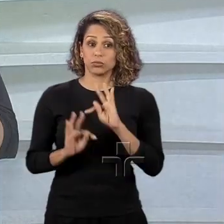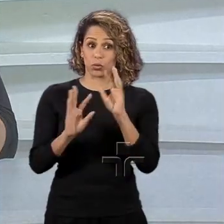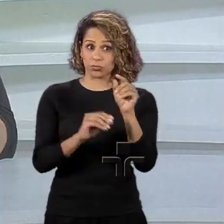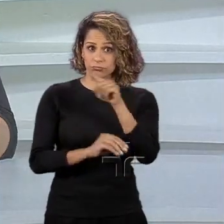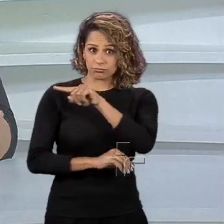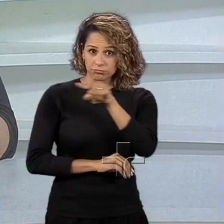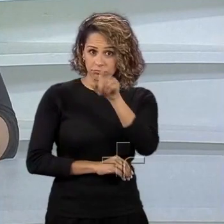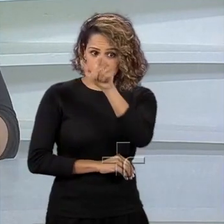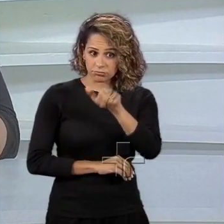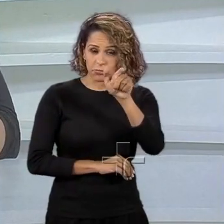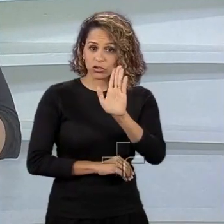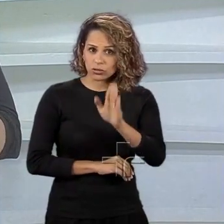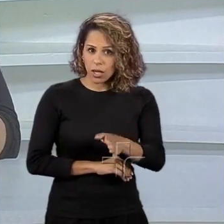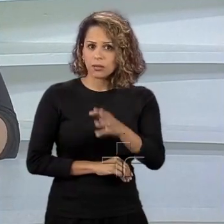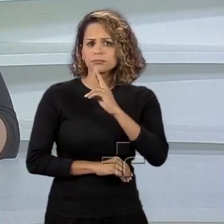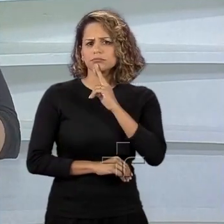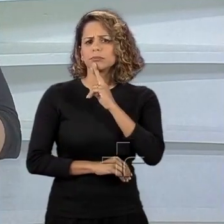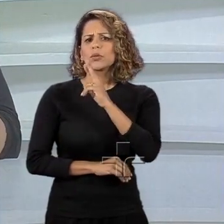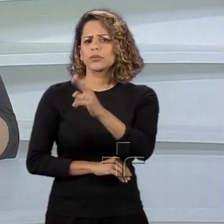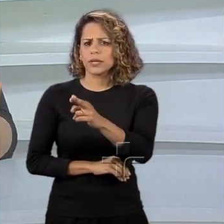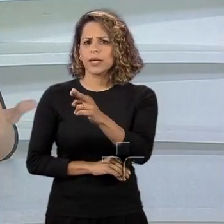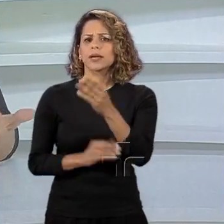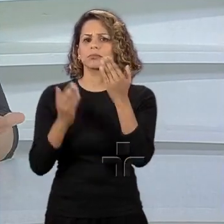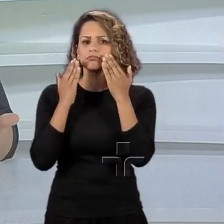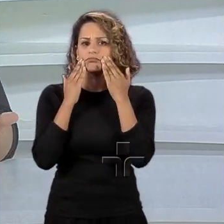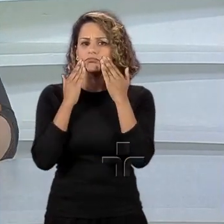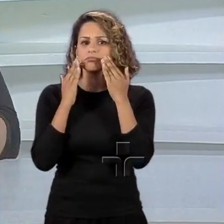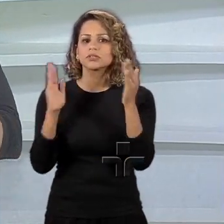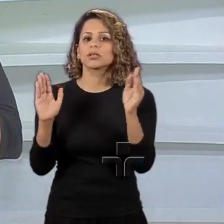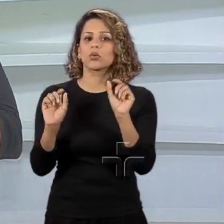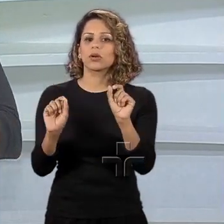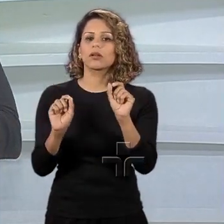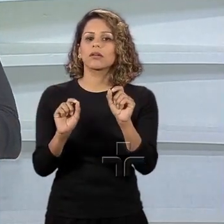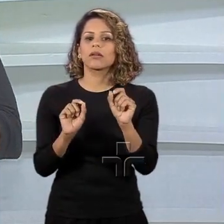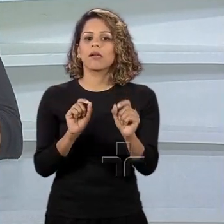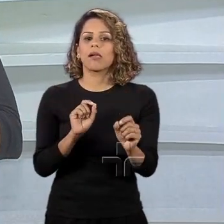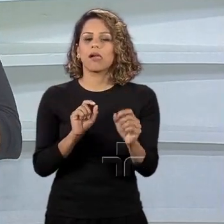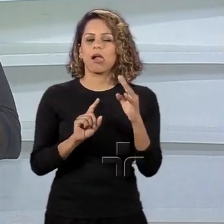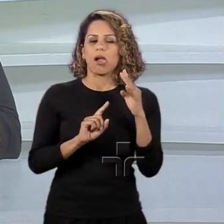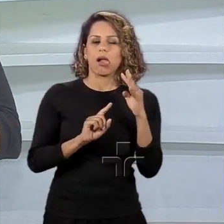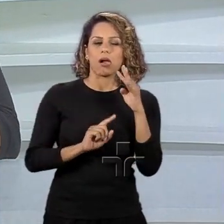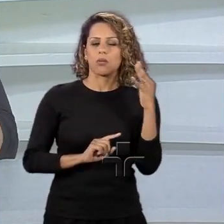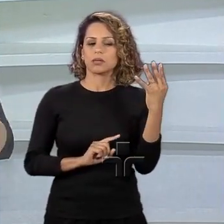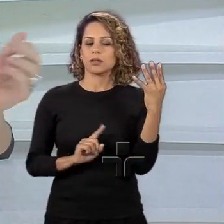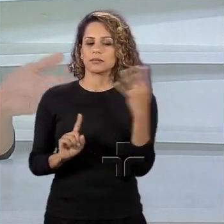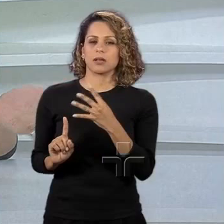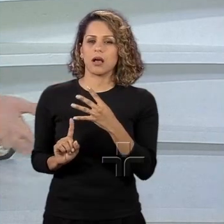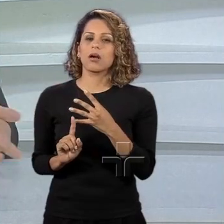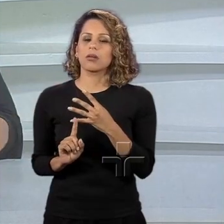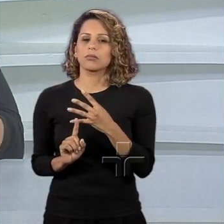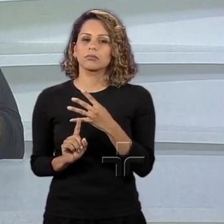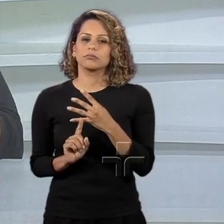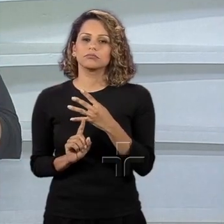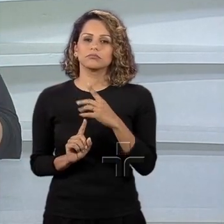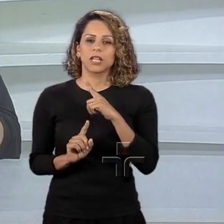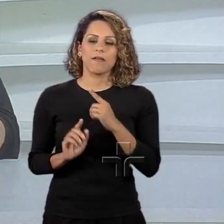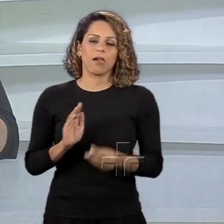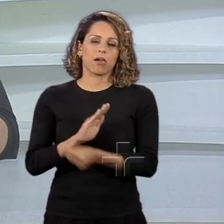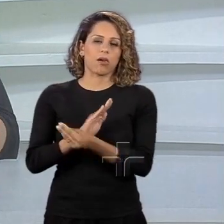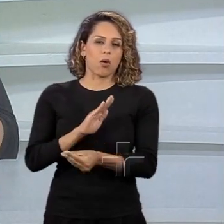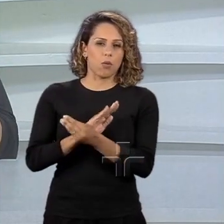responder publicamente a alguma alegação ou alguma acusação de favorecimento do setor produtivo. A senadora Cátia